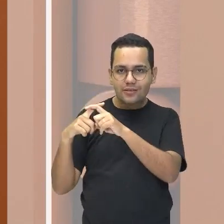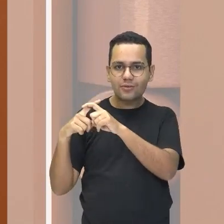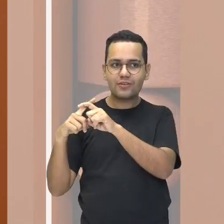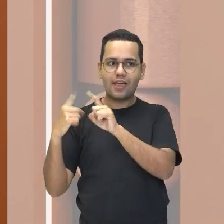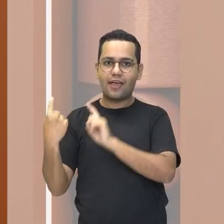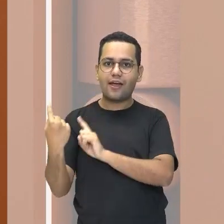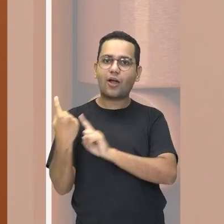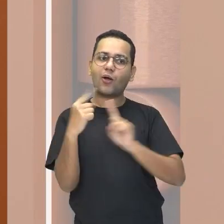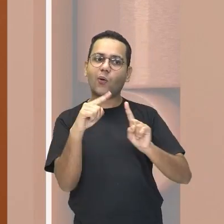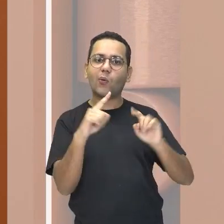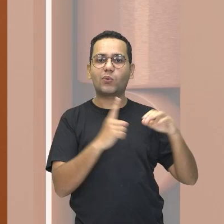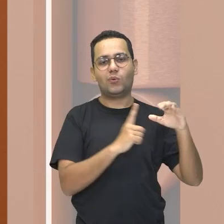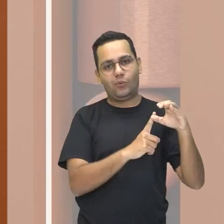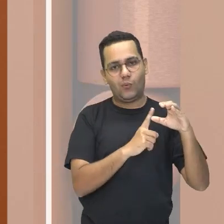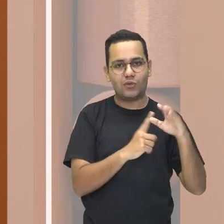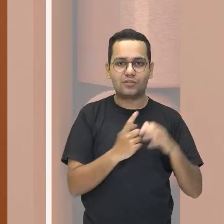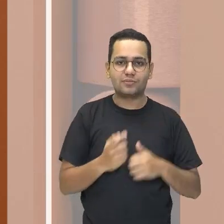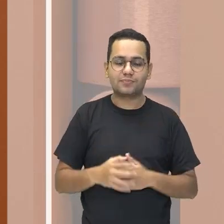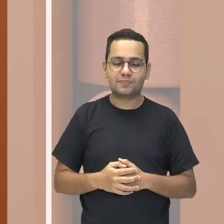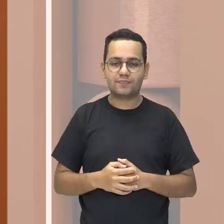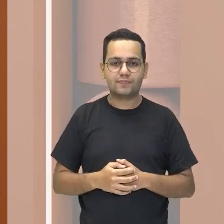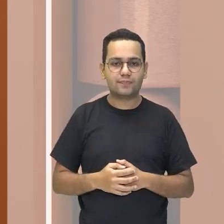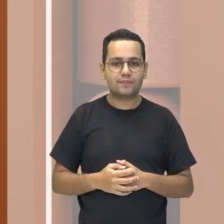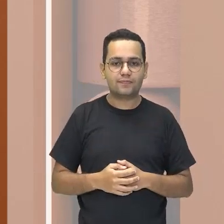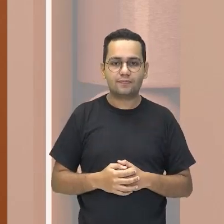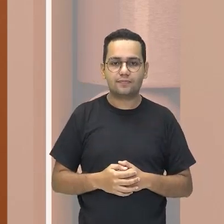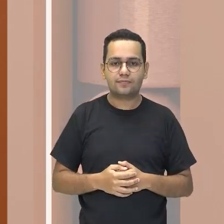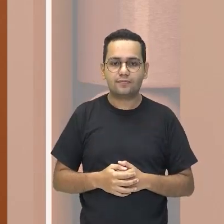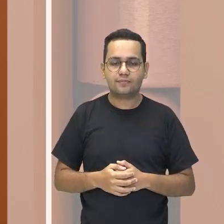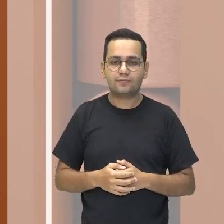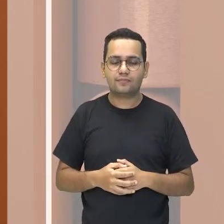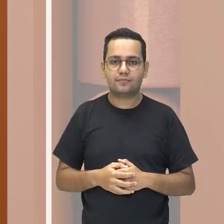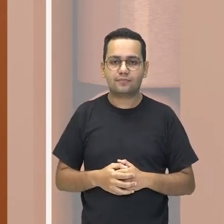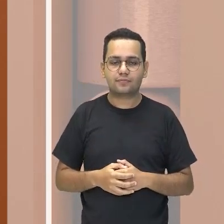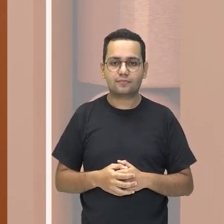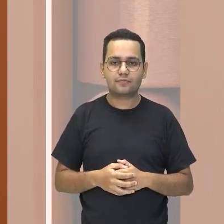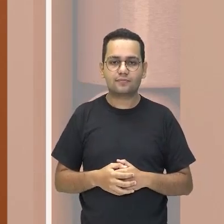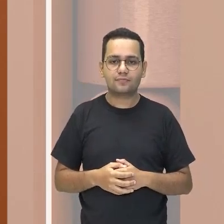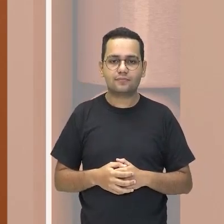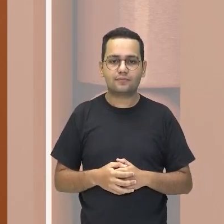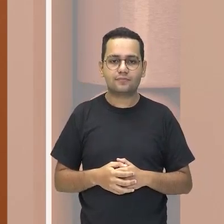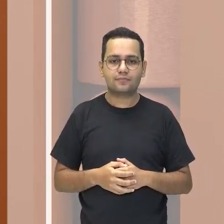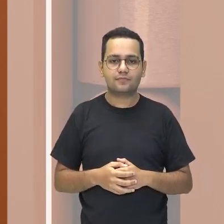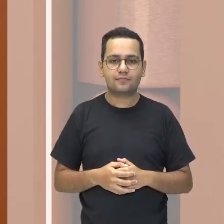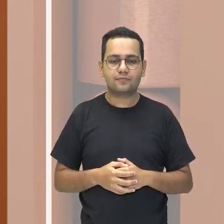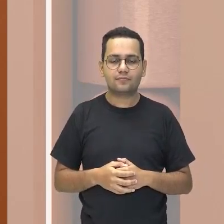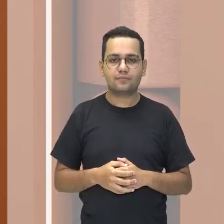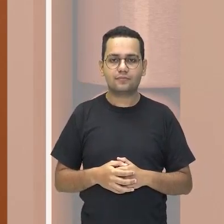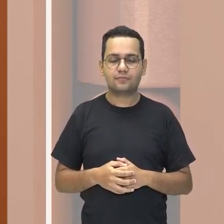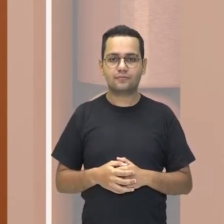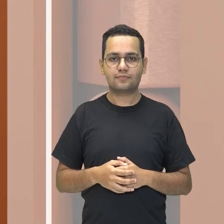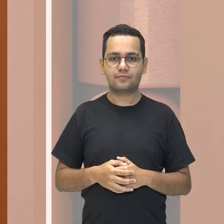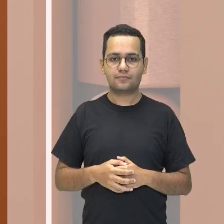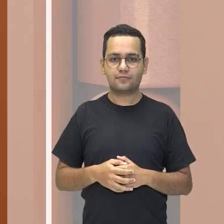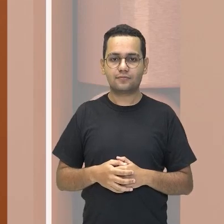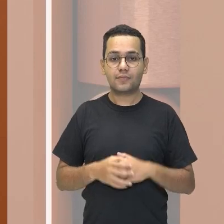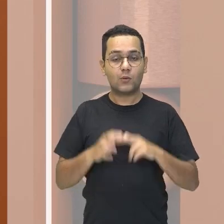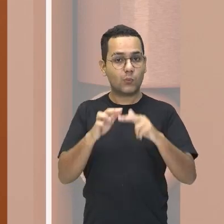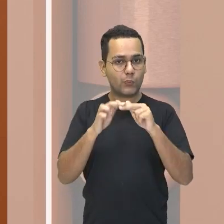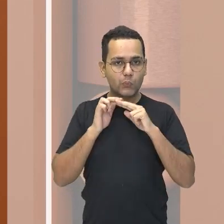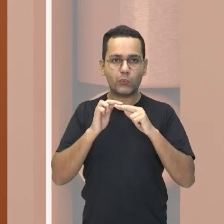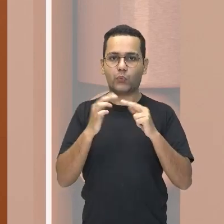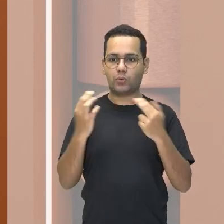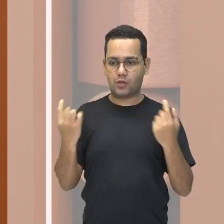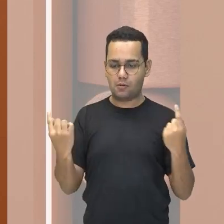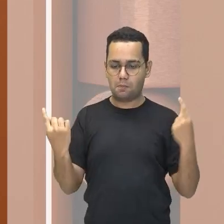antagônico do comunismo, gente. Eles não se bicam. Então, obviamente, vocês podem imaginar que um conflito entre essas